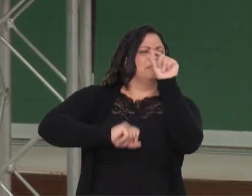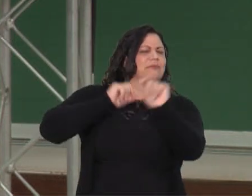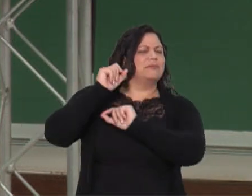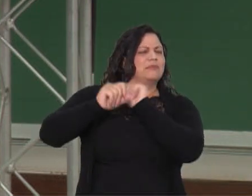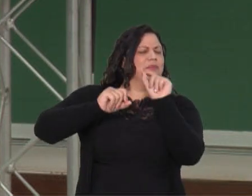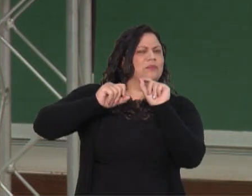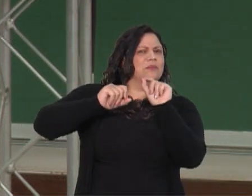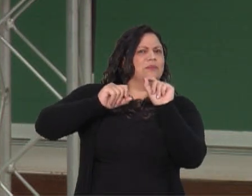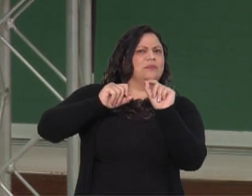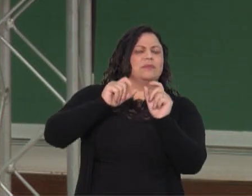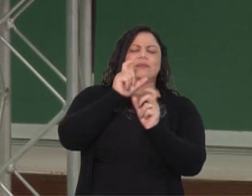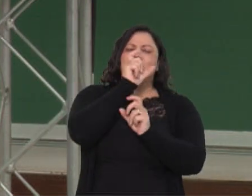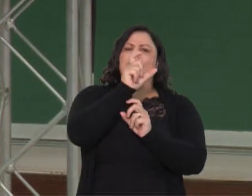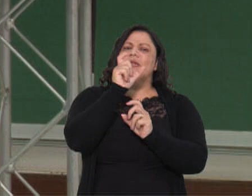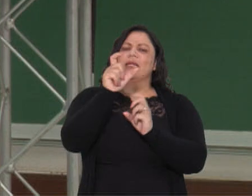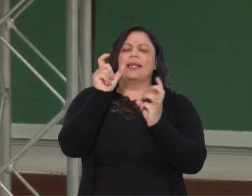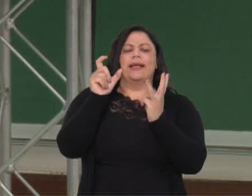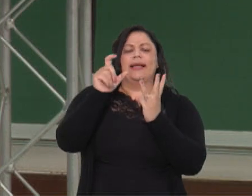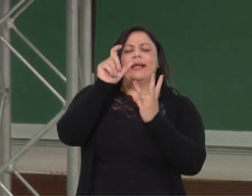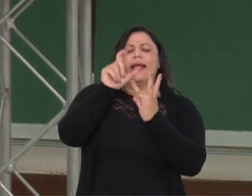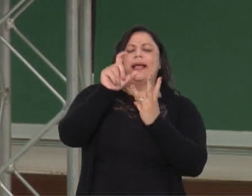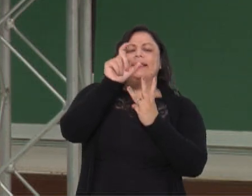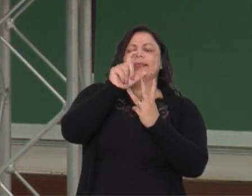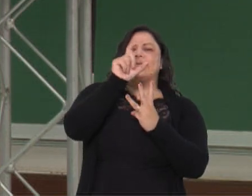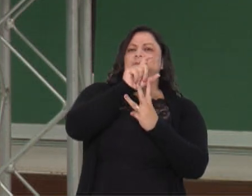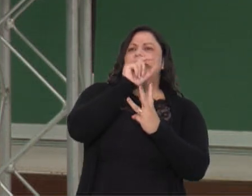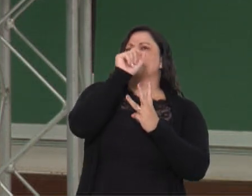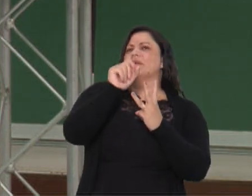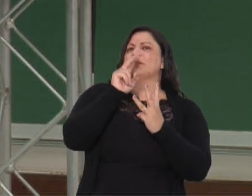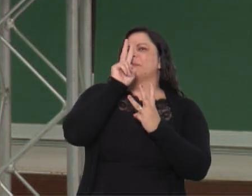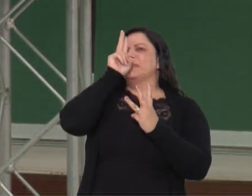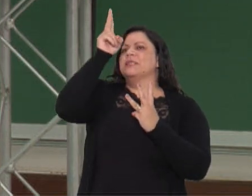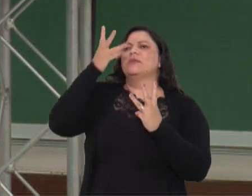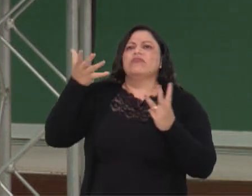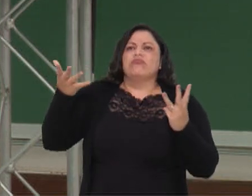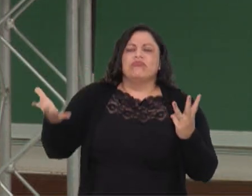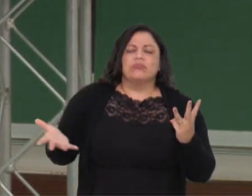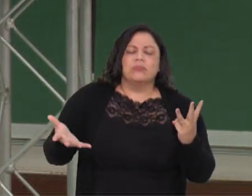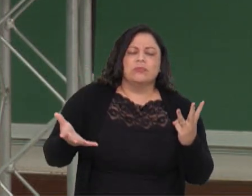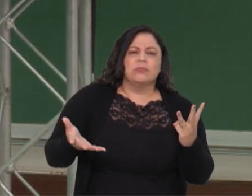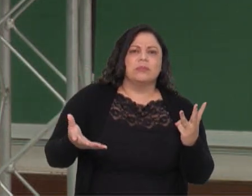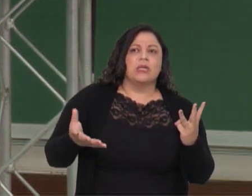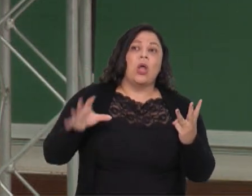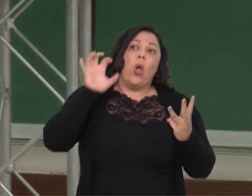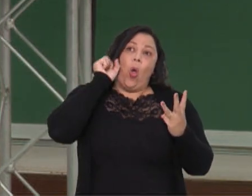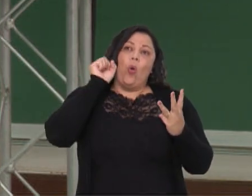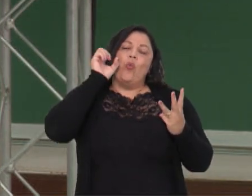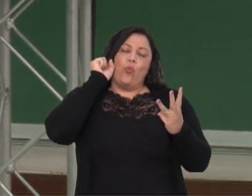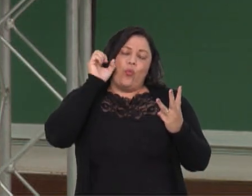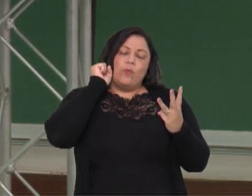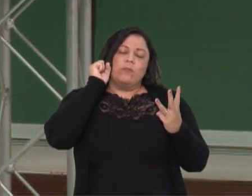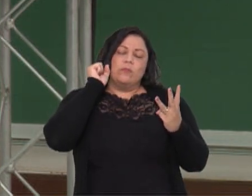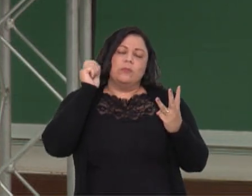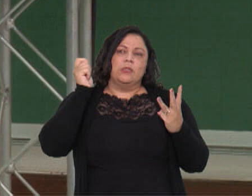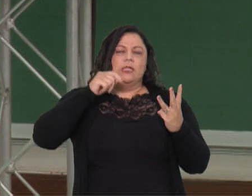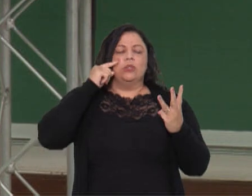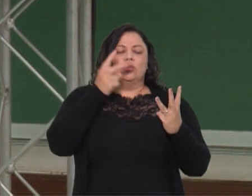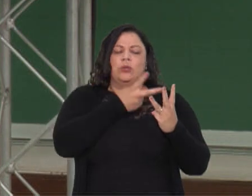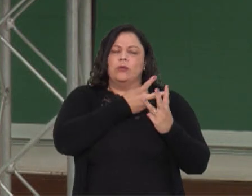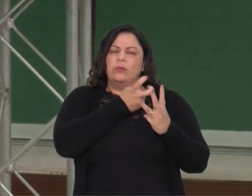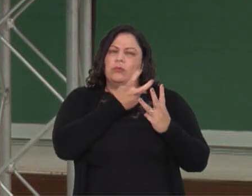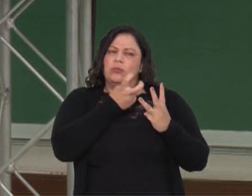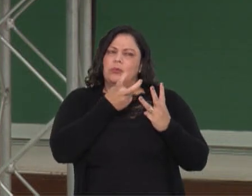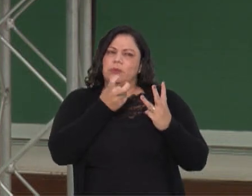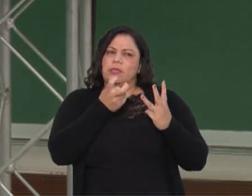a sílaba mais forte. Quem não é ouvinte, né? Aí vai ter que ter essa observação